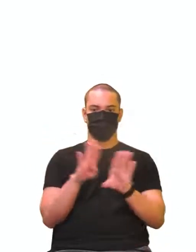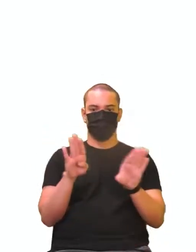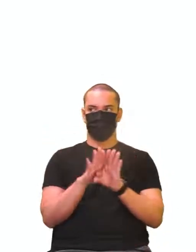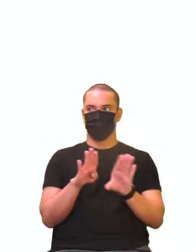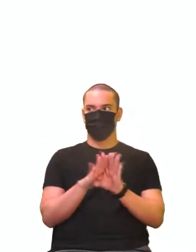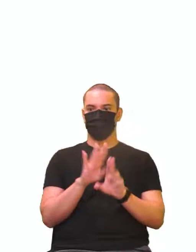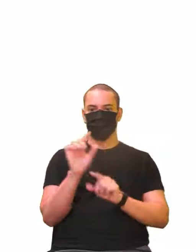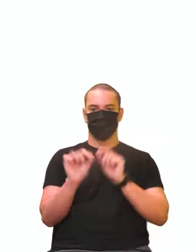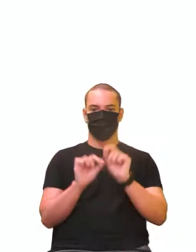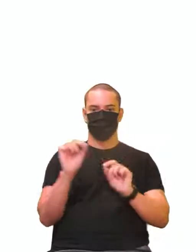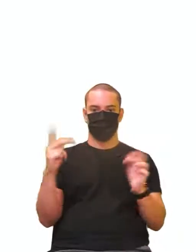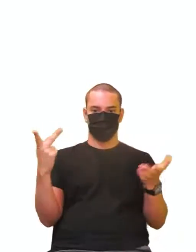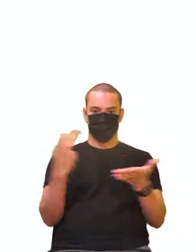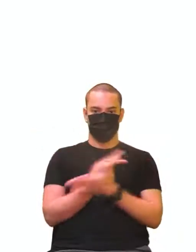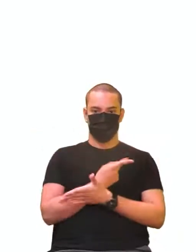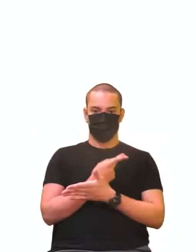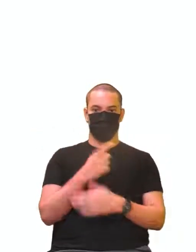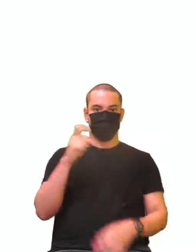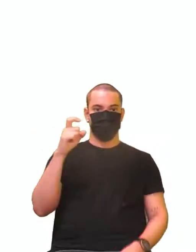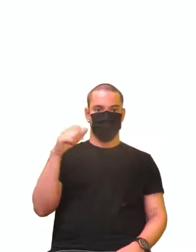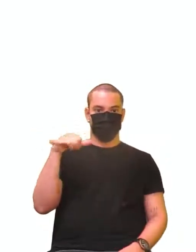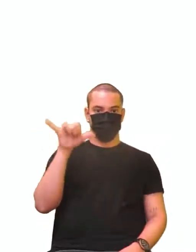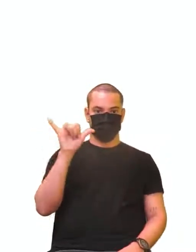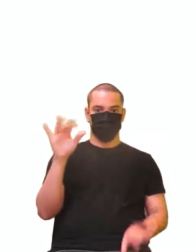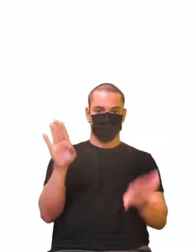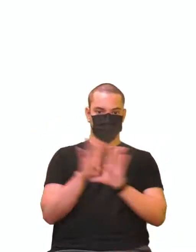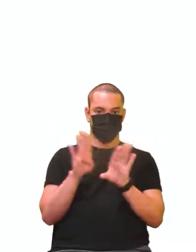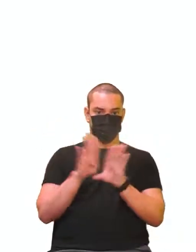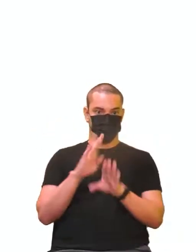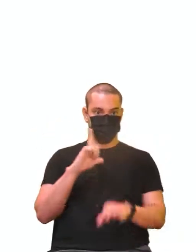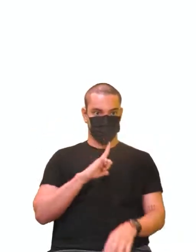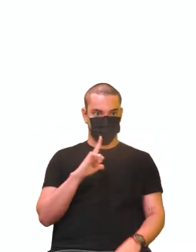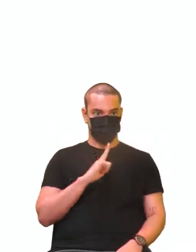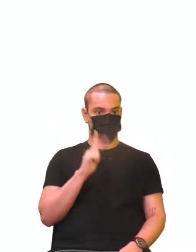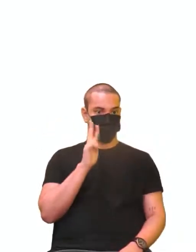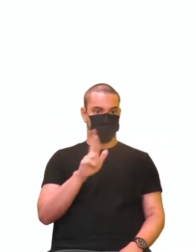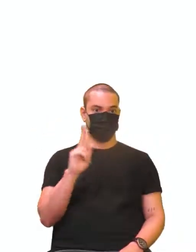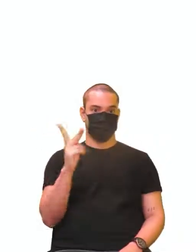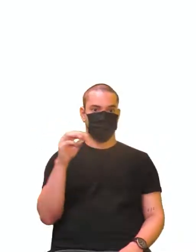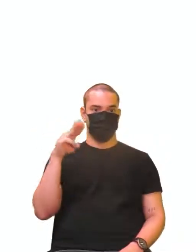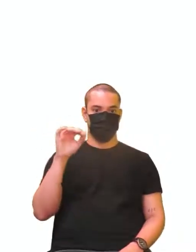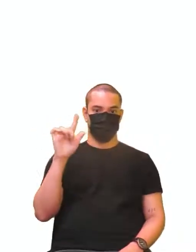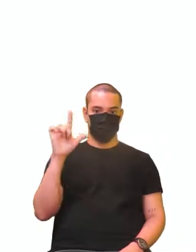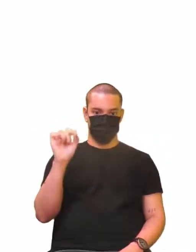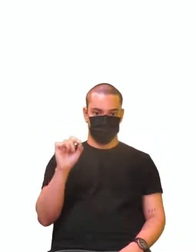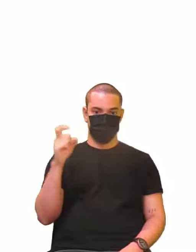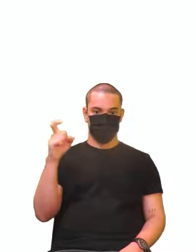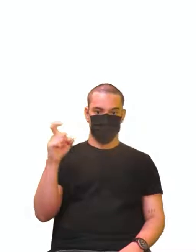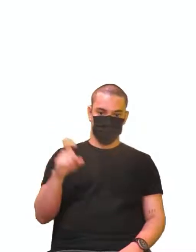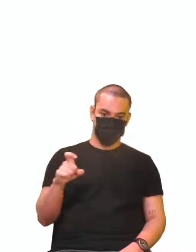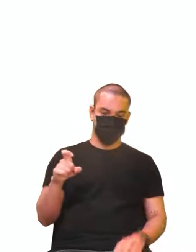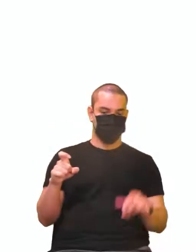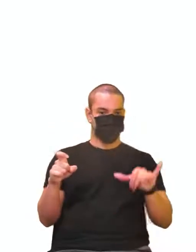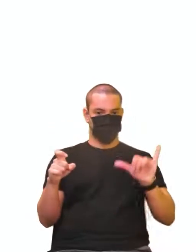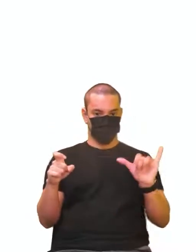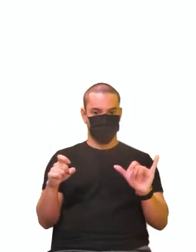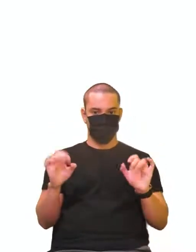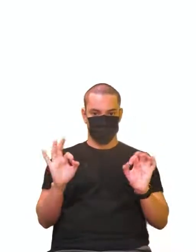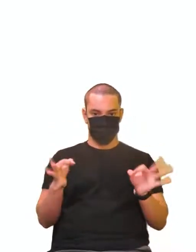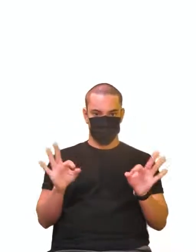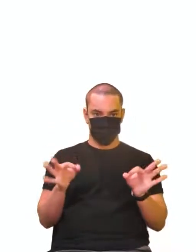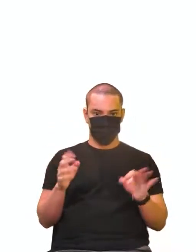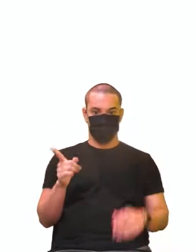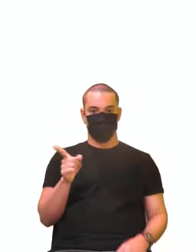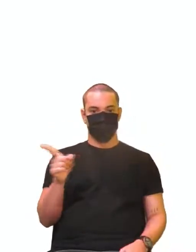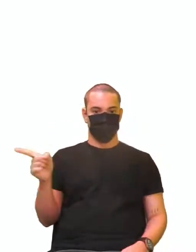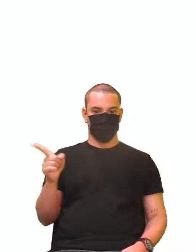No cromossomo Y, você também tem um trechozinho também não homólogo no cromossomo X, esse aqui é o X, esse aqui é o Y, tá? O